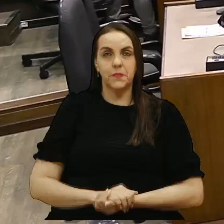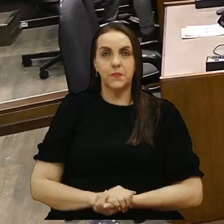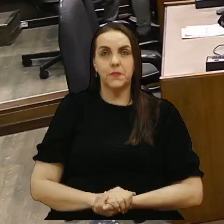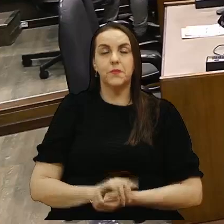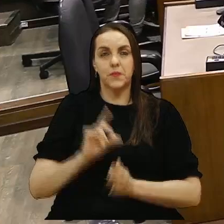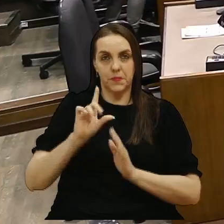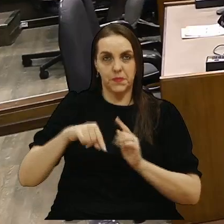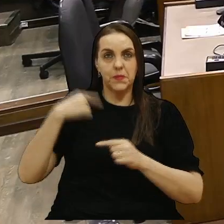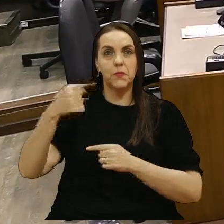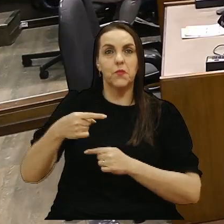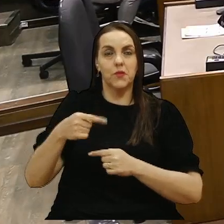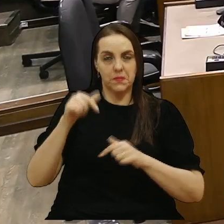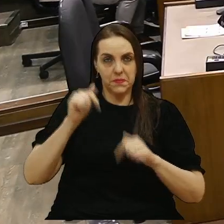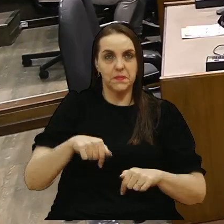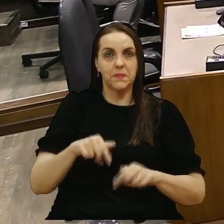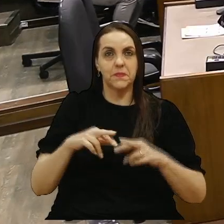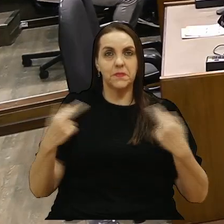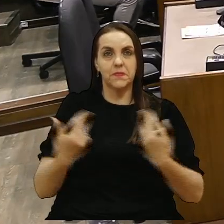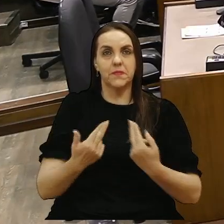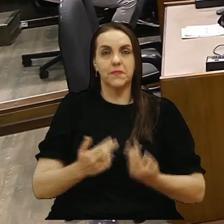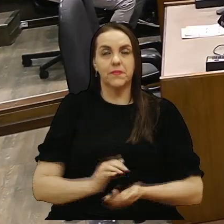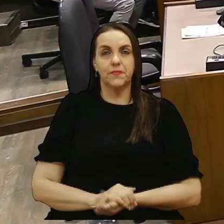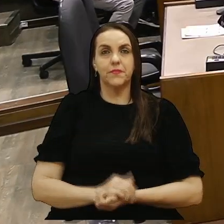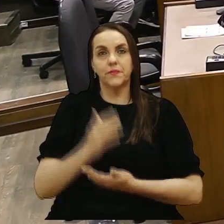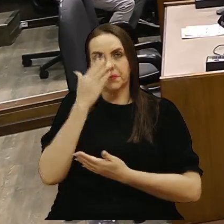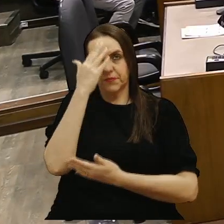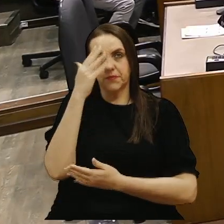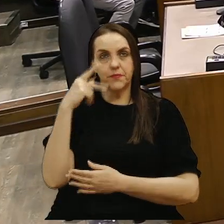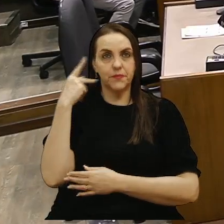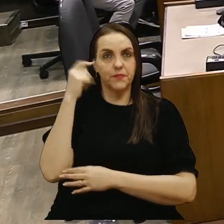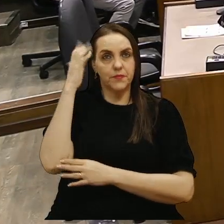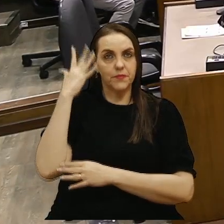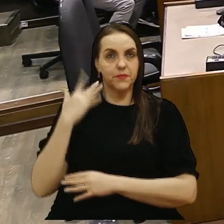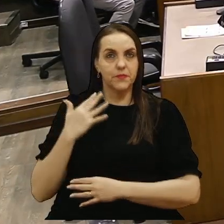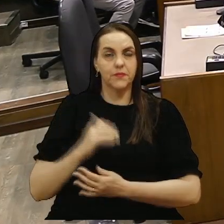logo mais estaremos na sessão. Obrigada, vereadora Daiane Mello. Com a palavra, o vereador